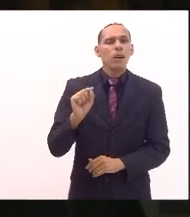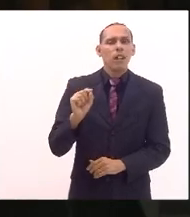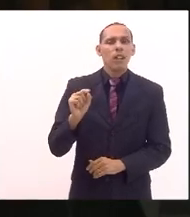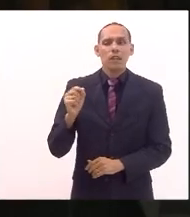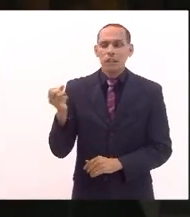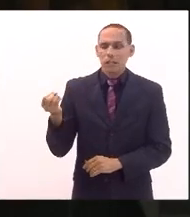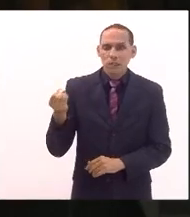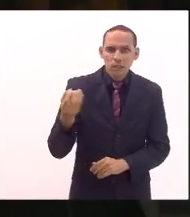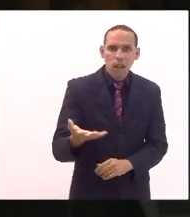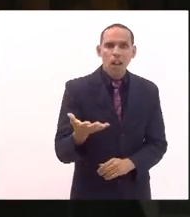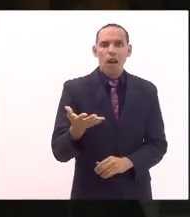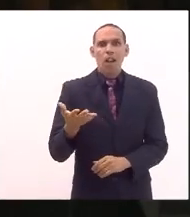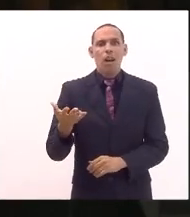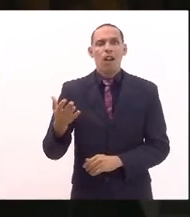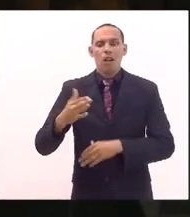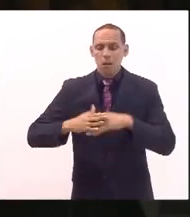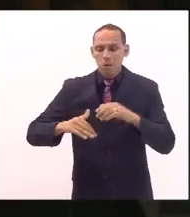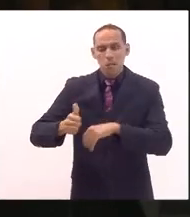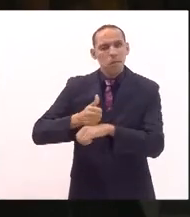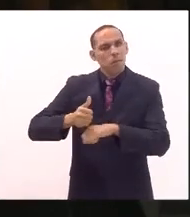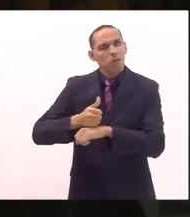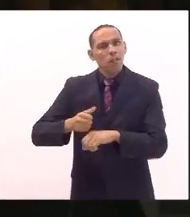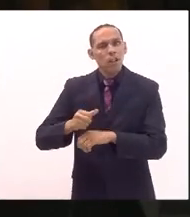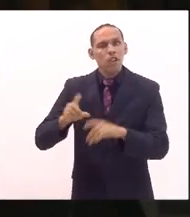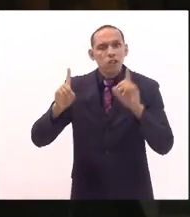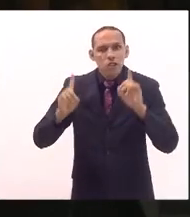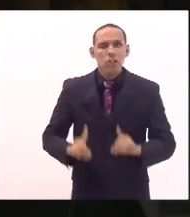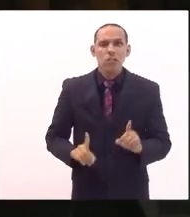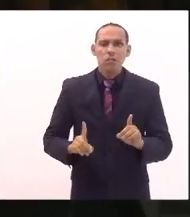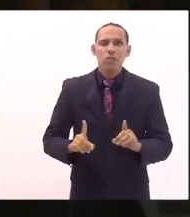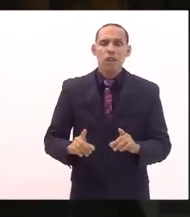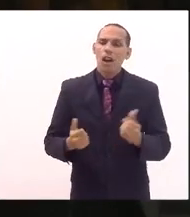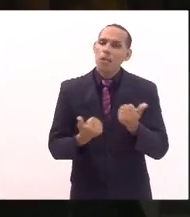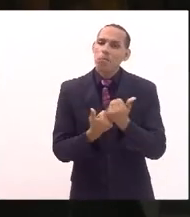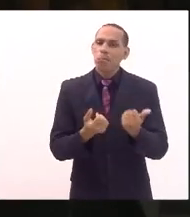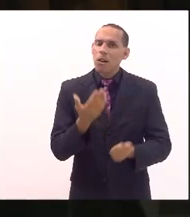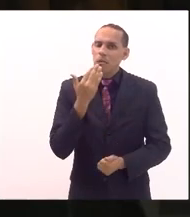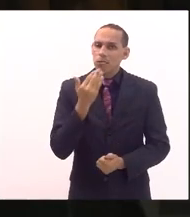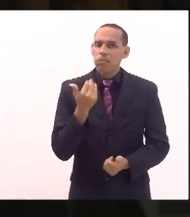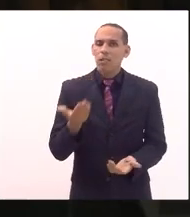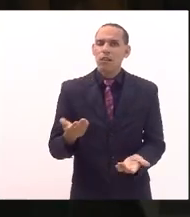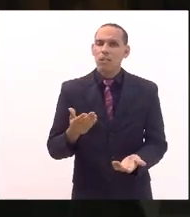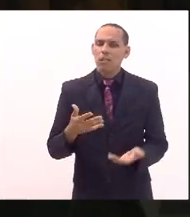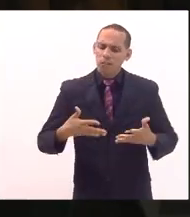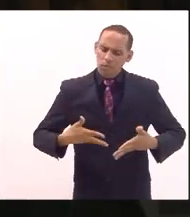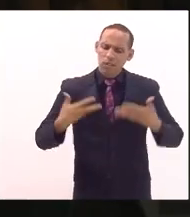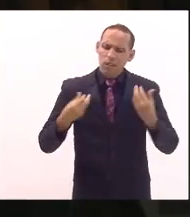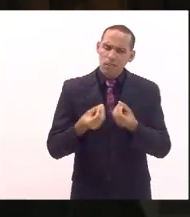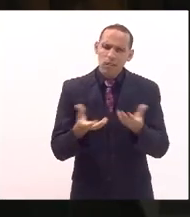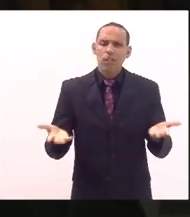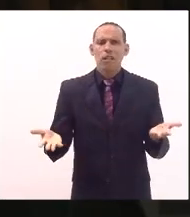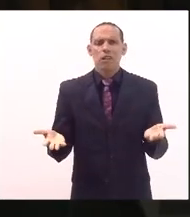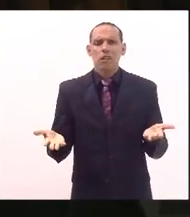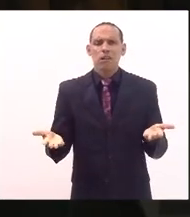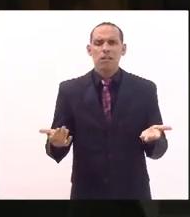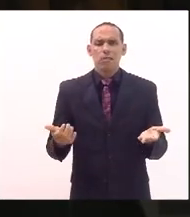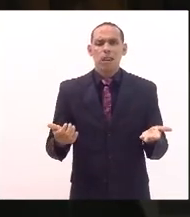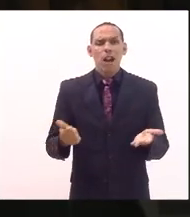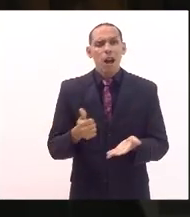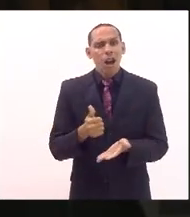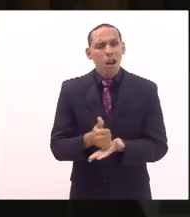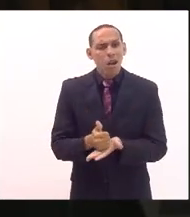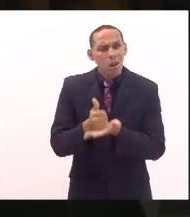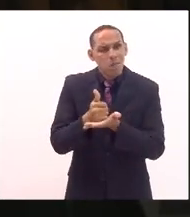para garantir os profissionais da Faetec o direito ao auxílio-alimentação a gente quer dar dignidade a gente é que o piso